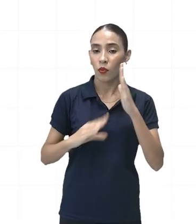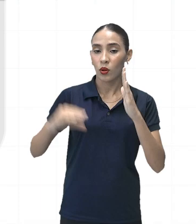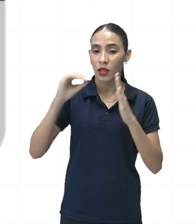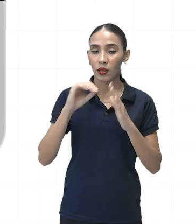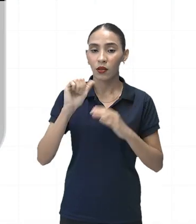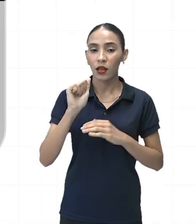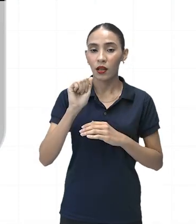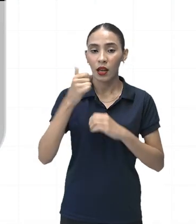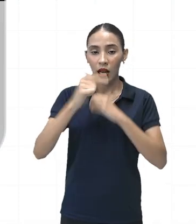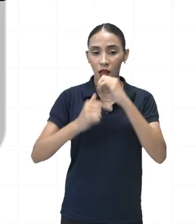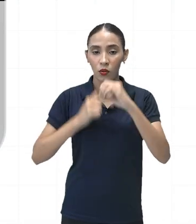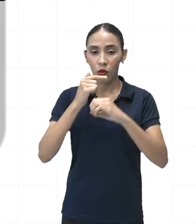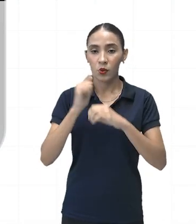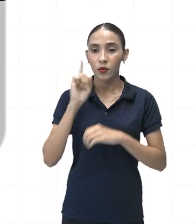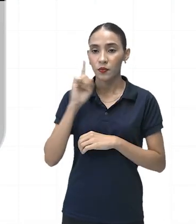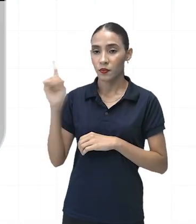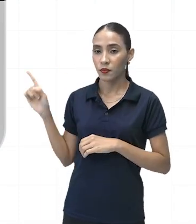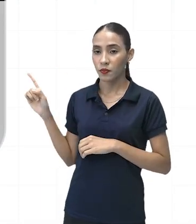modelos atômicos.